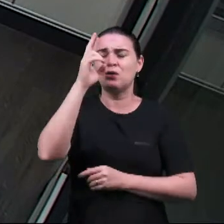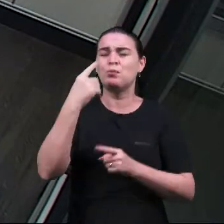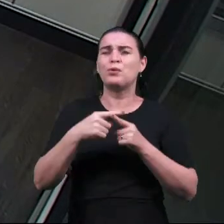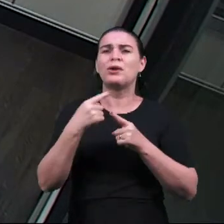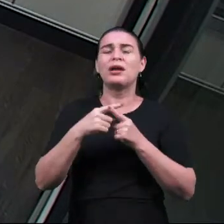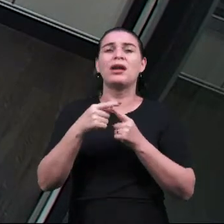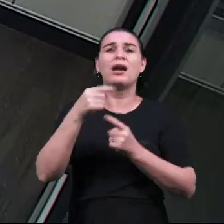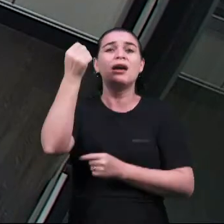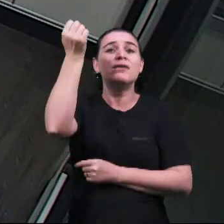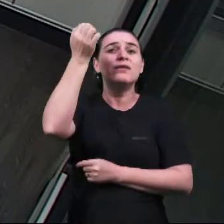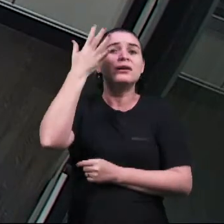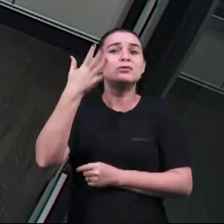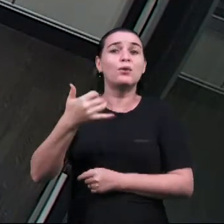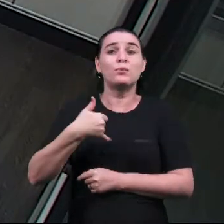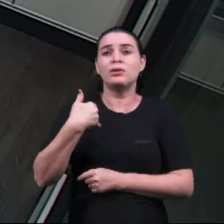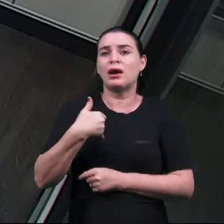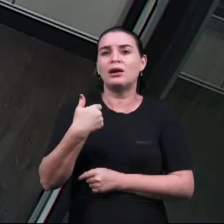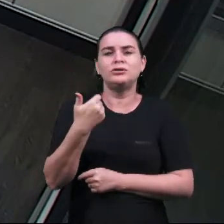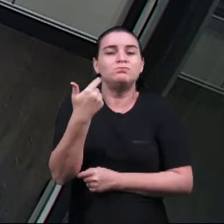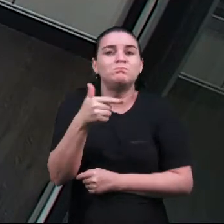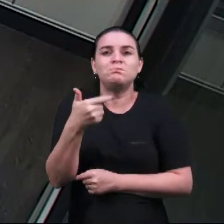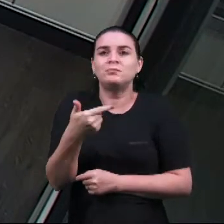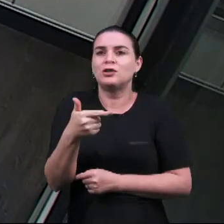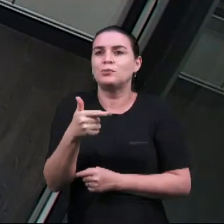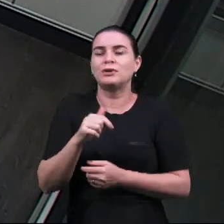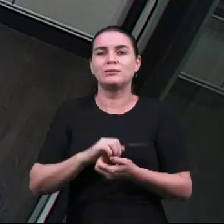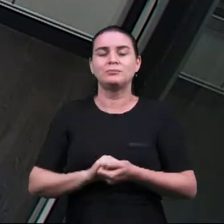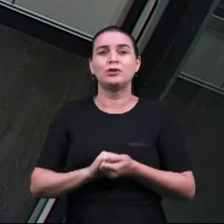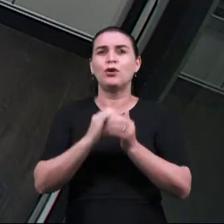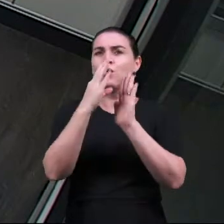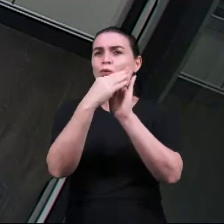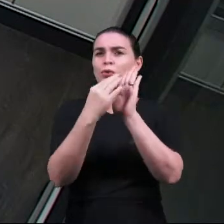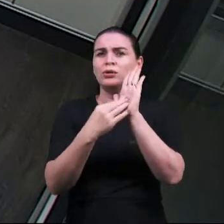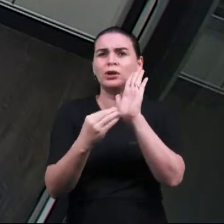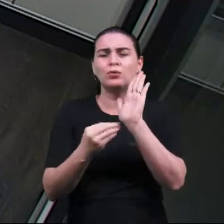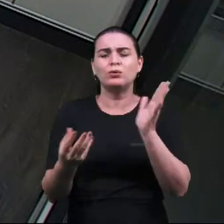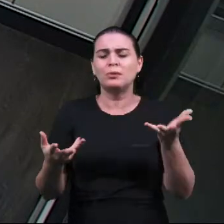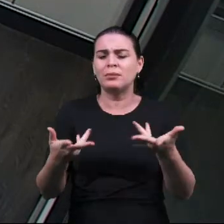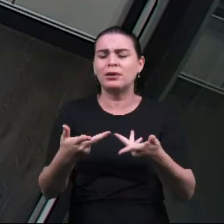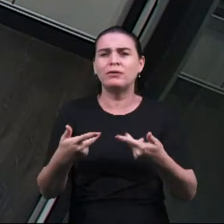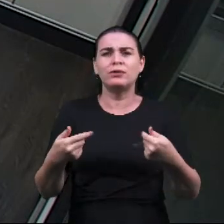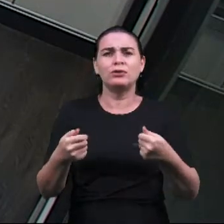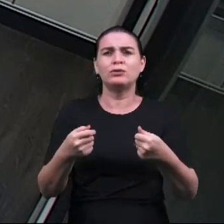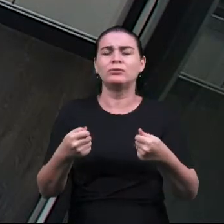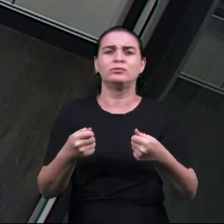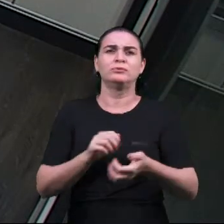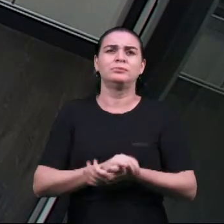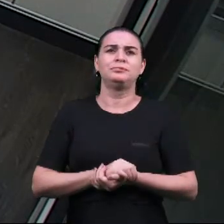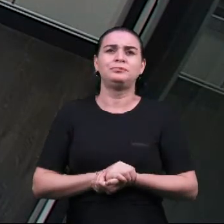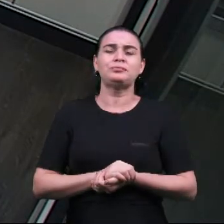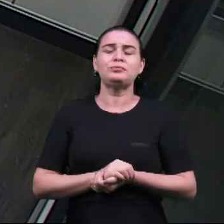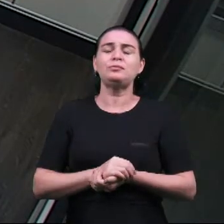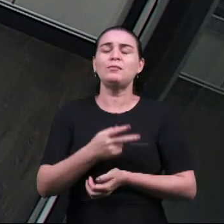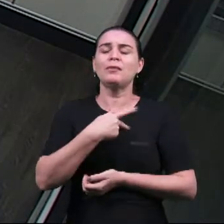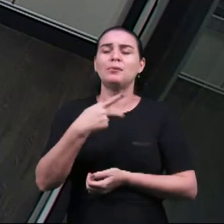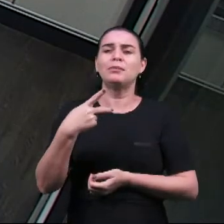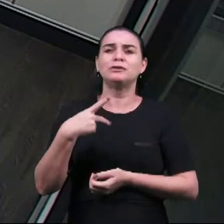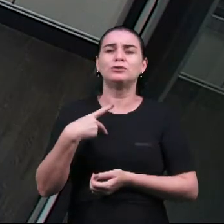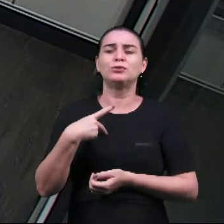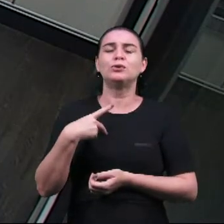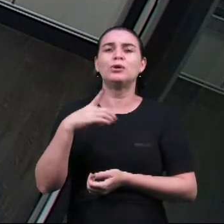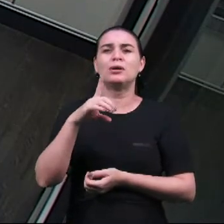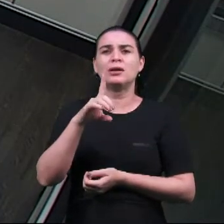revelação não tem idade, né? Não tem idade, né? E o conteúdo é para todos, né? É para todos. O pastor Daniel entregou uma palavra de um